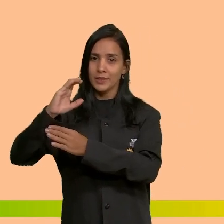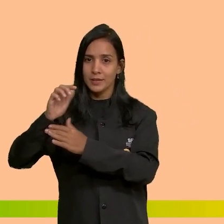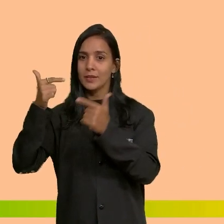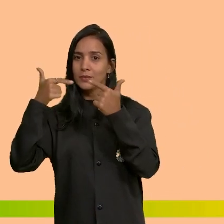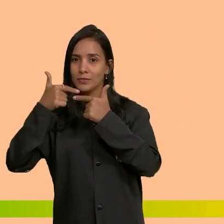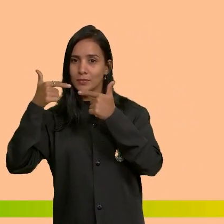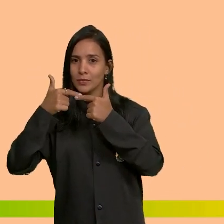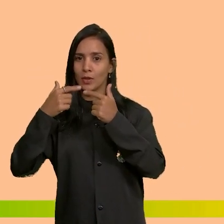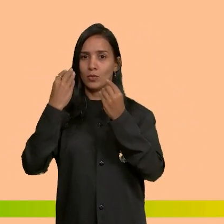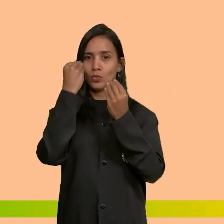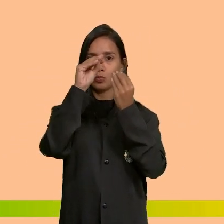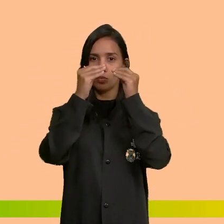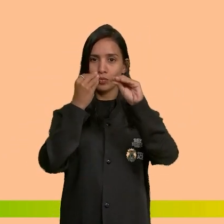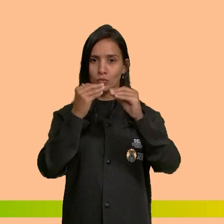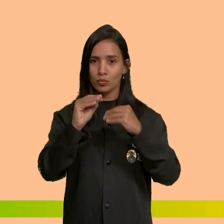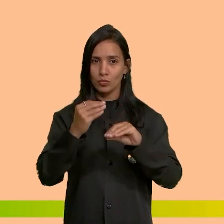comédia.